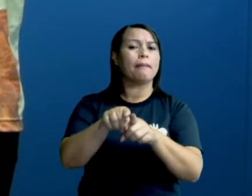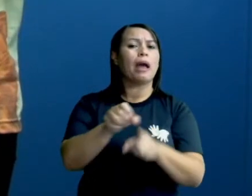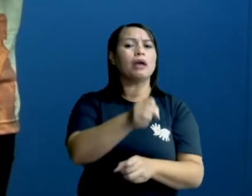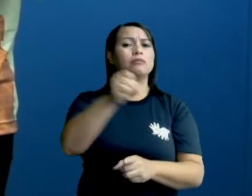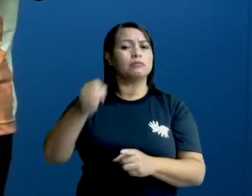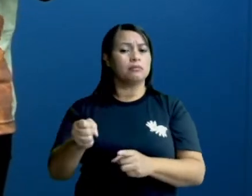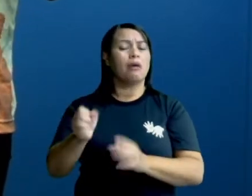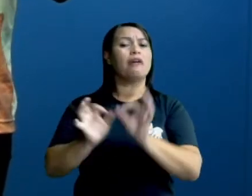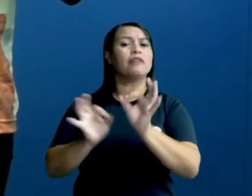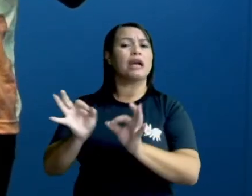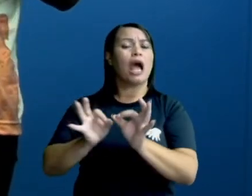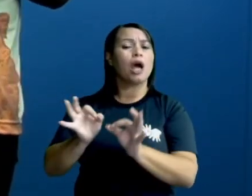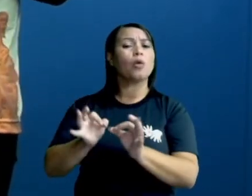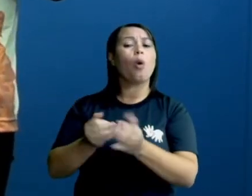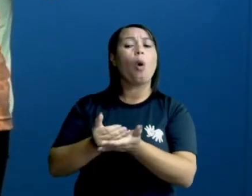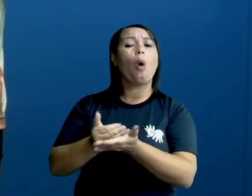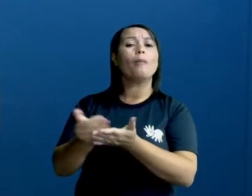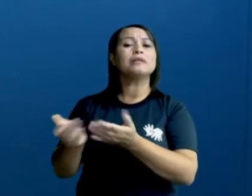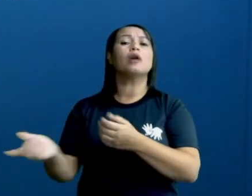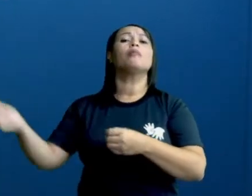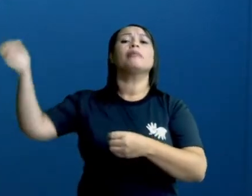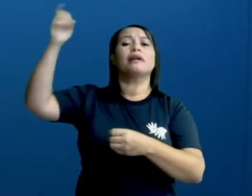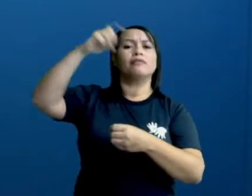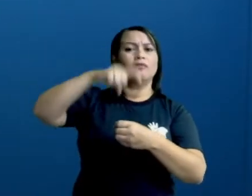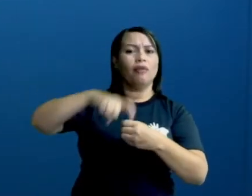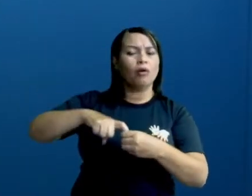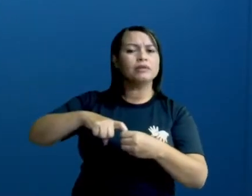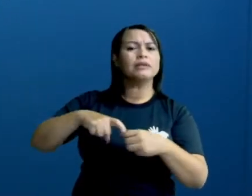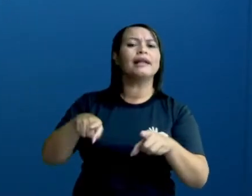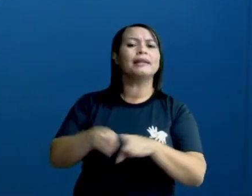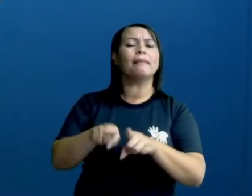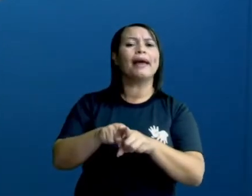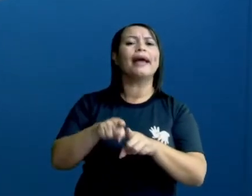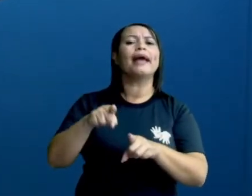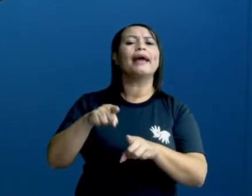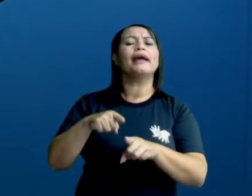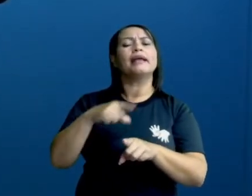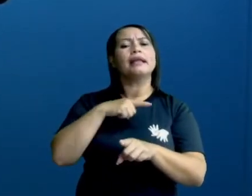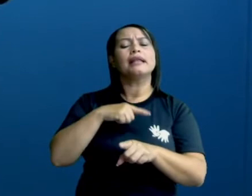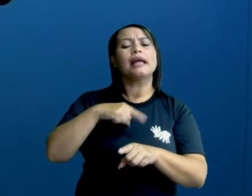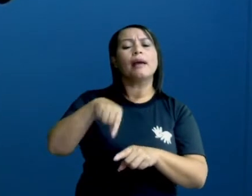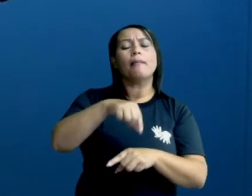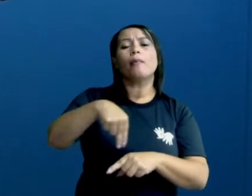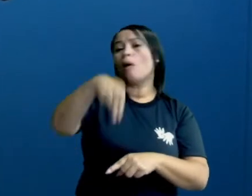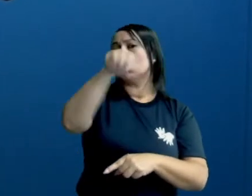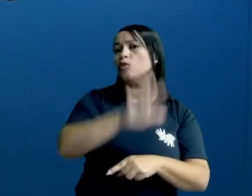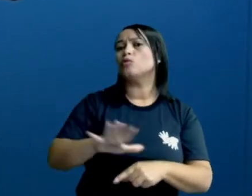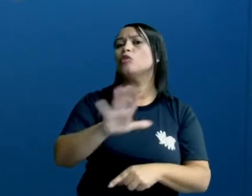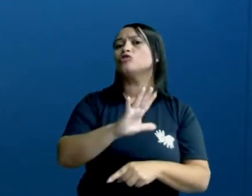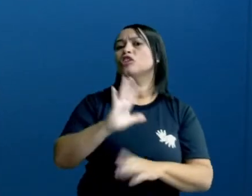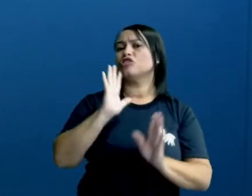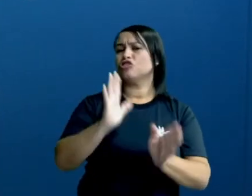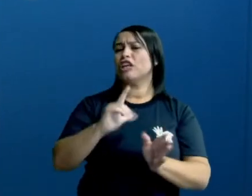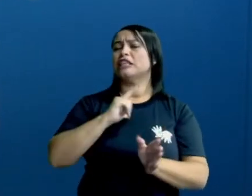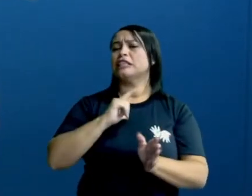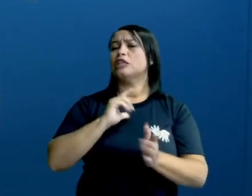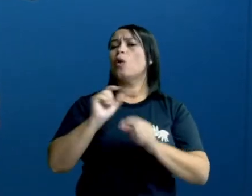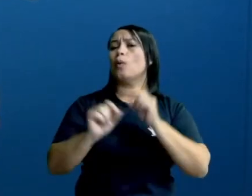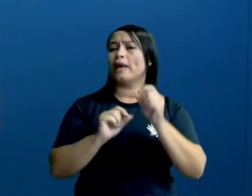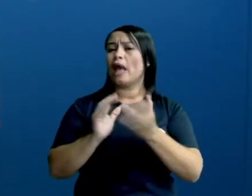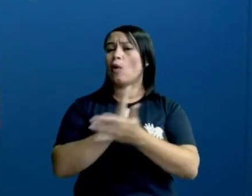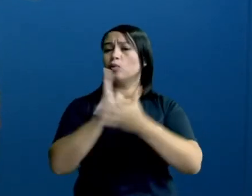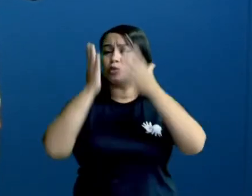se organizar para poder tomar de volta as terras daqui do Nordeste que estavam sendo dominadas